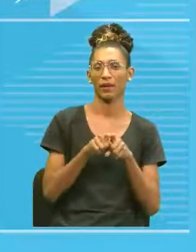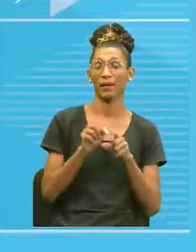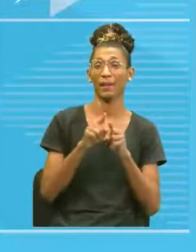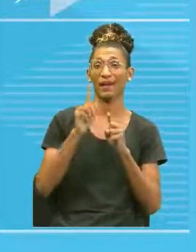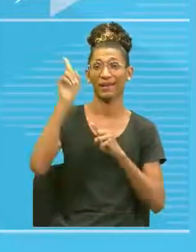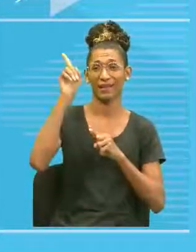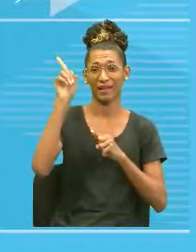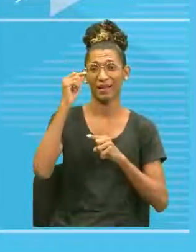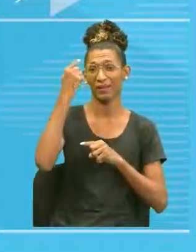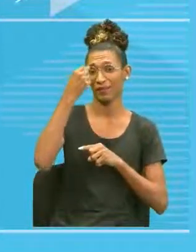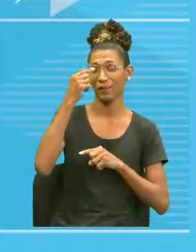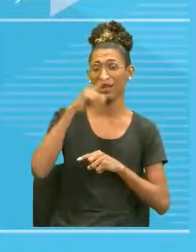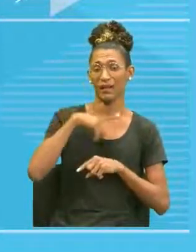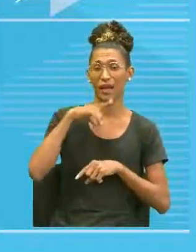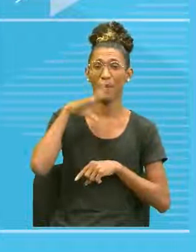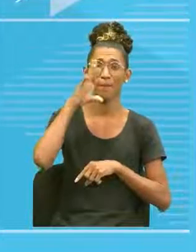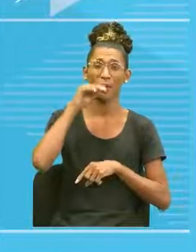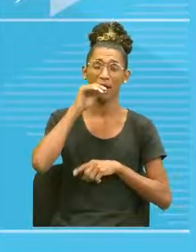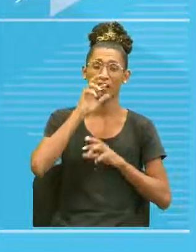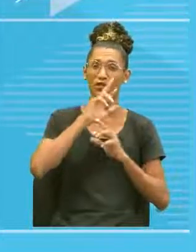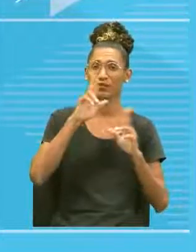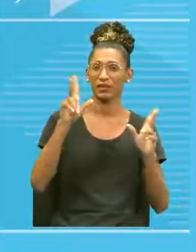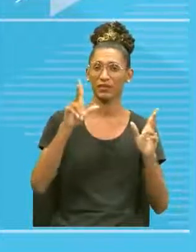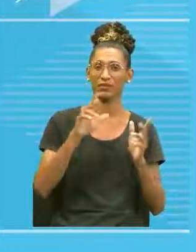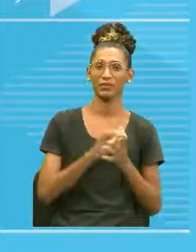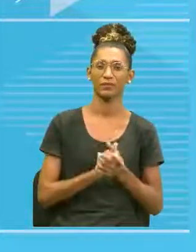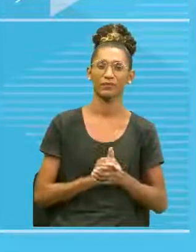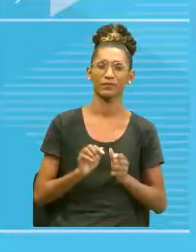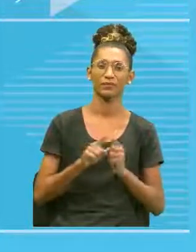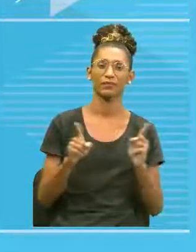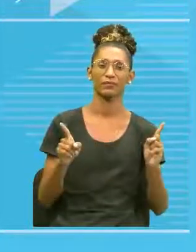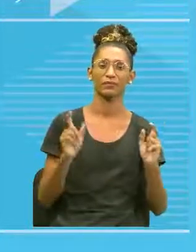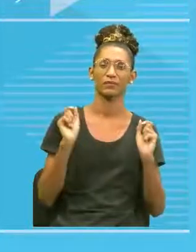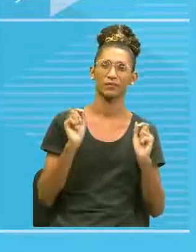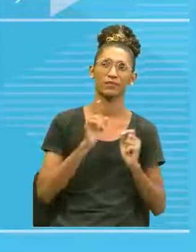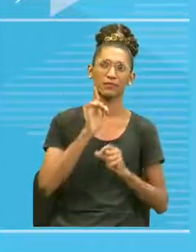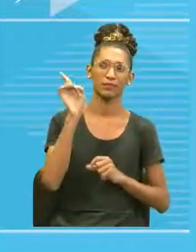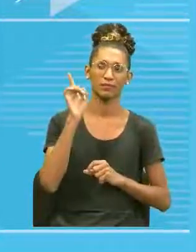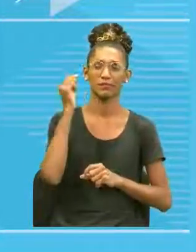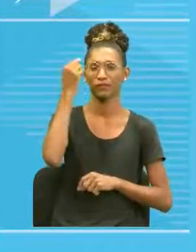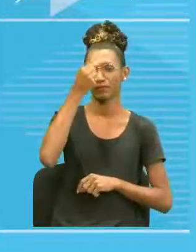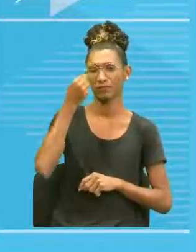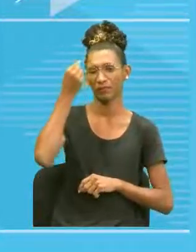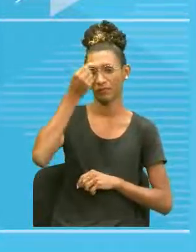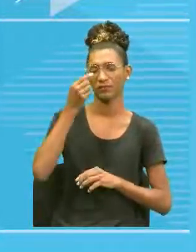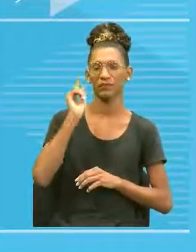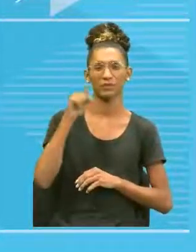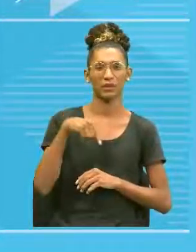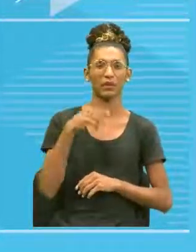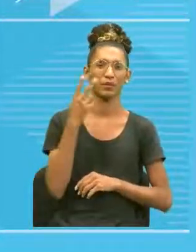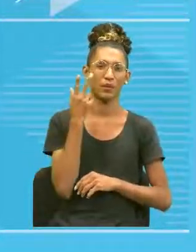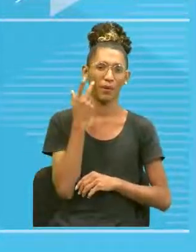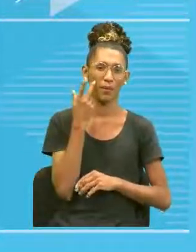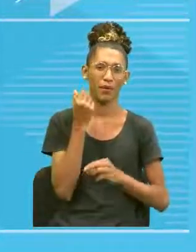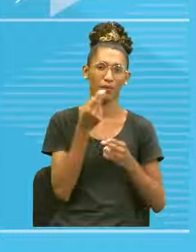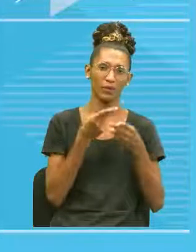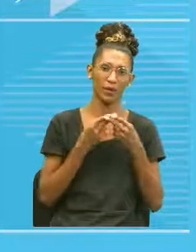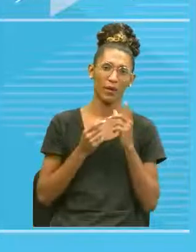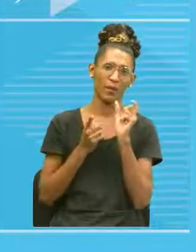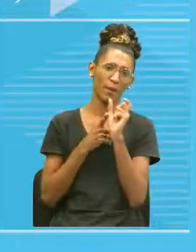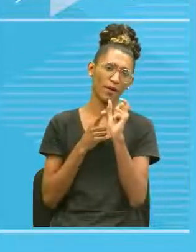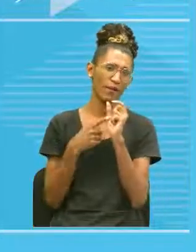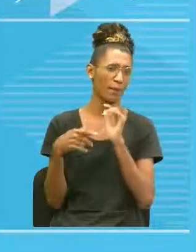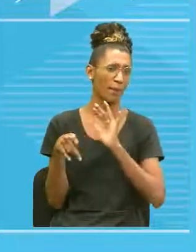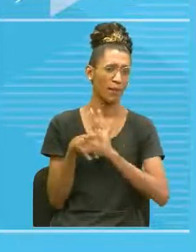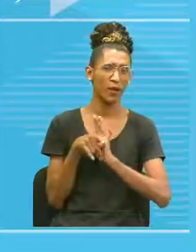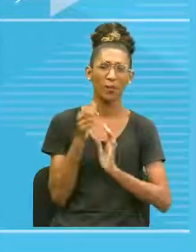diferente mas principalmente na Espanha é comum eles usarem uma palavra na